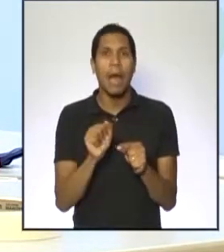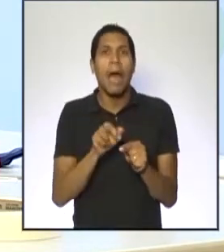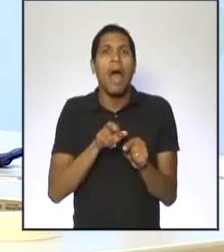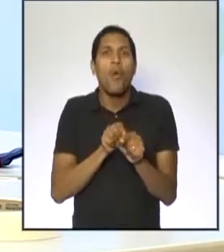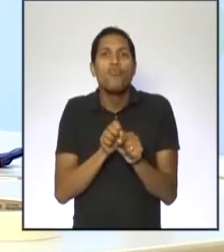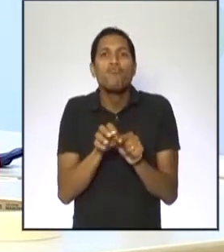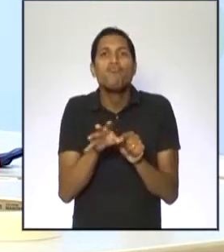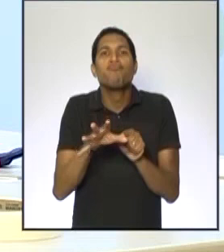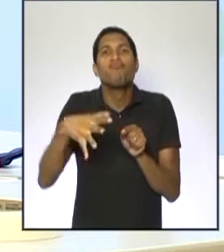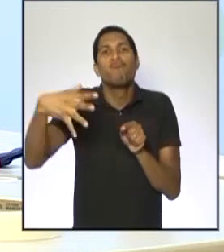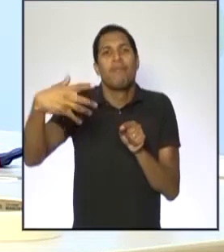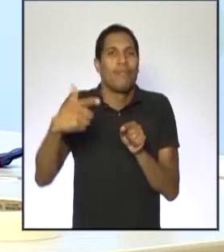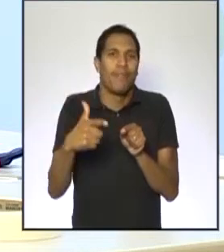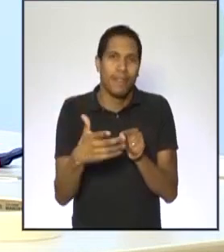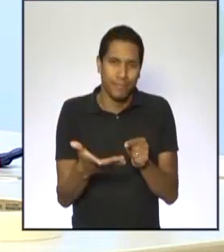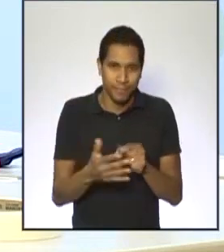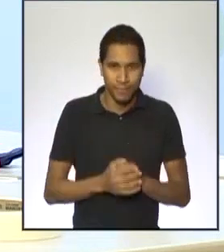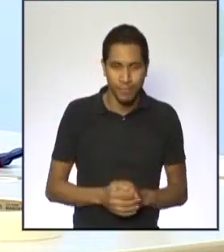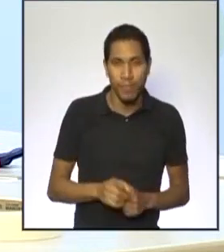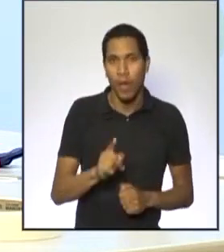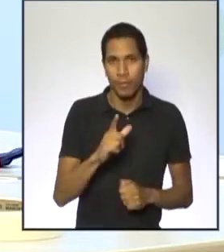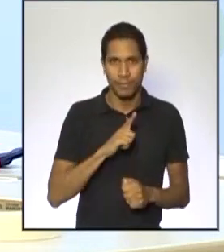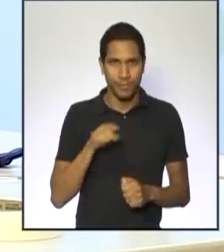gosto muito desse canudo, que ele tem essa